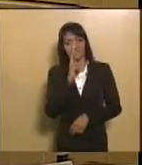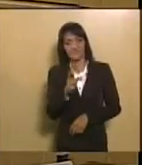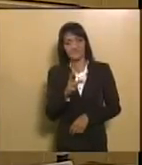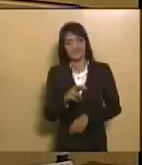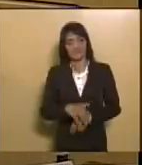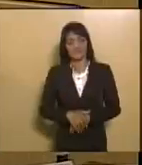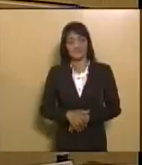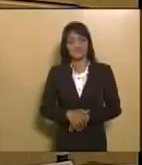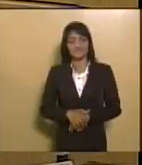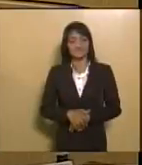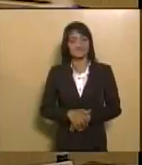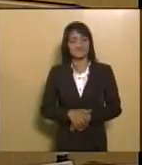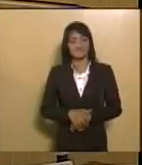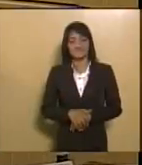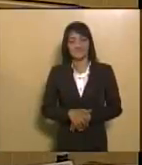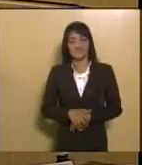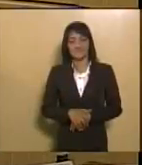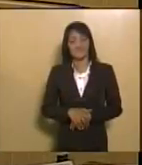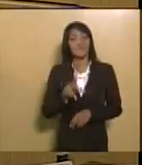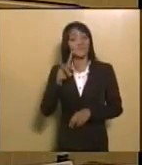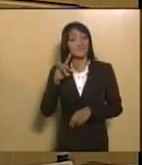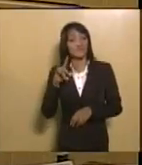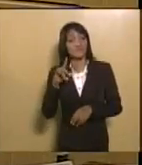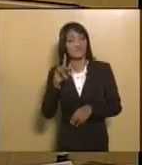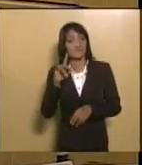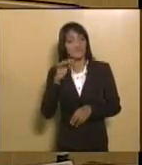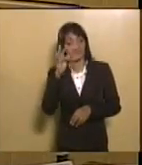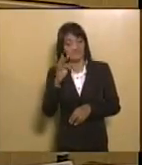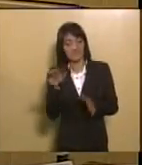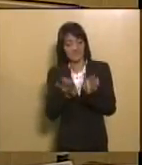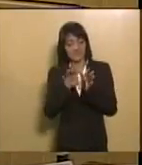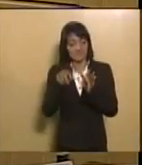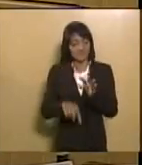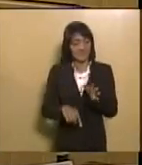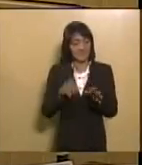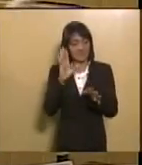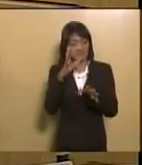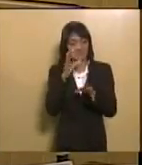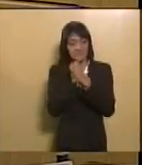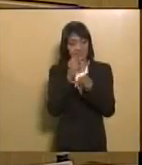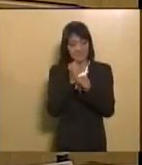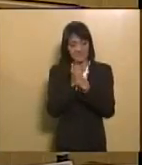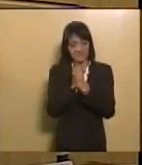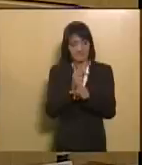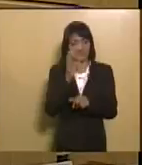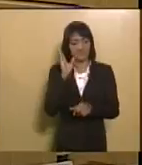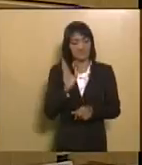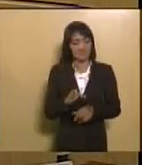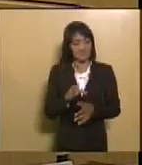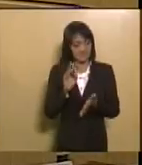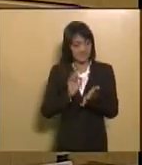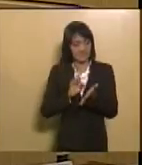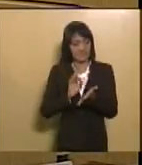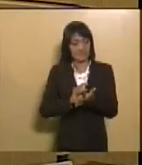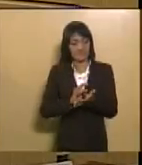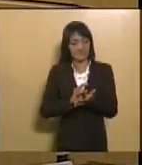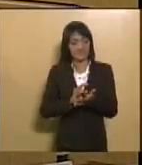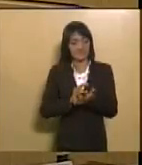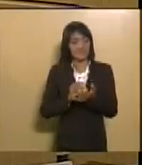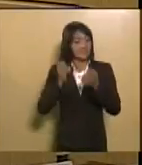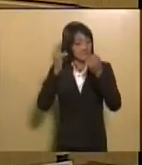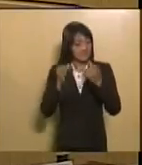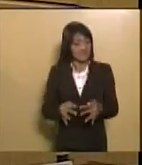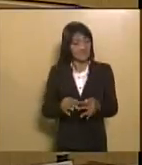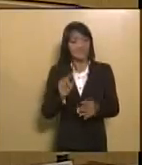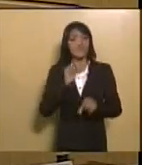lá ao departamento, no dia que vier também prestar contas, do seu quadrimestre, ele tem que falar sobre isso. O que